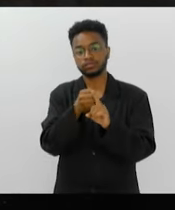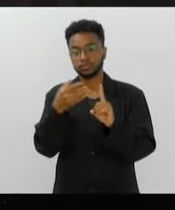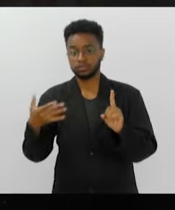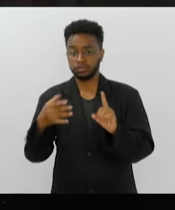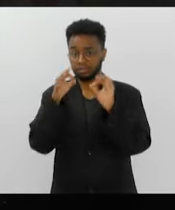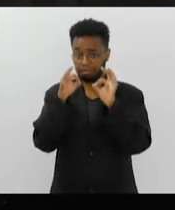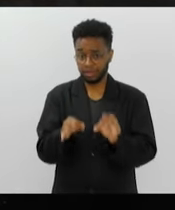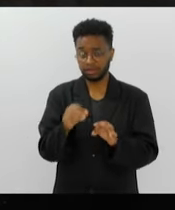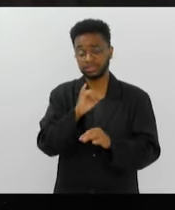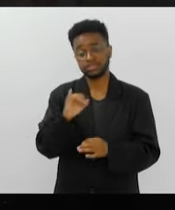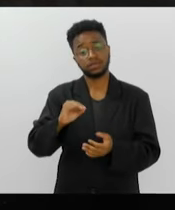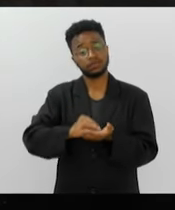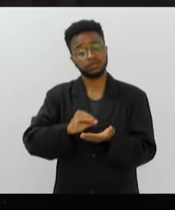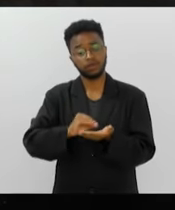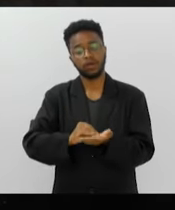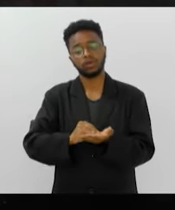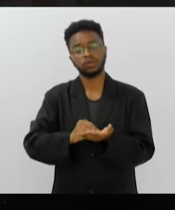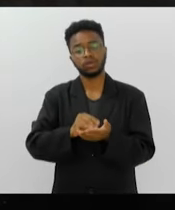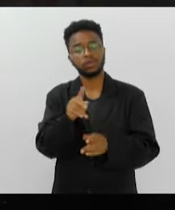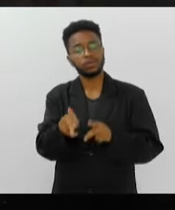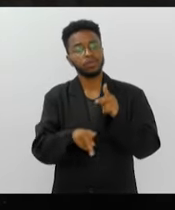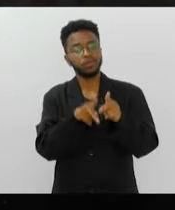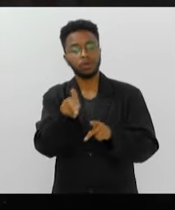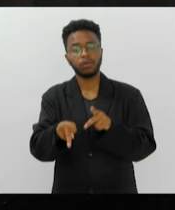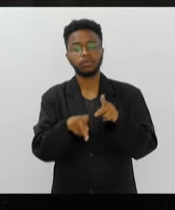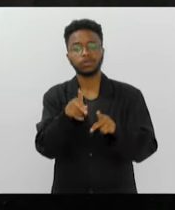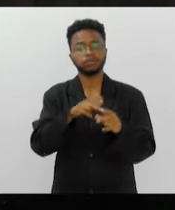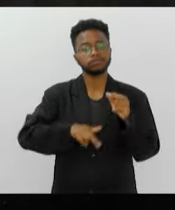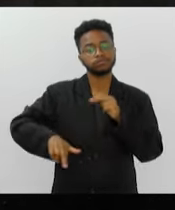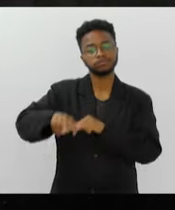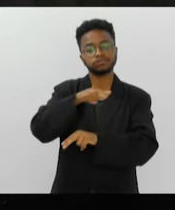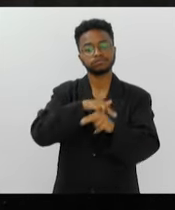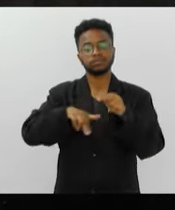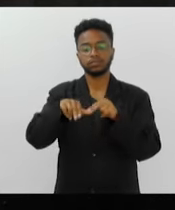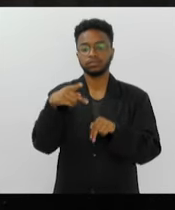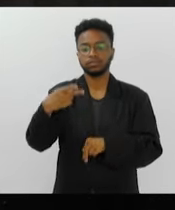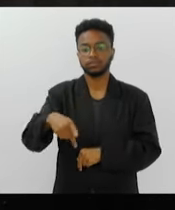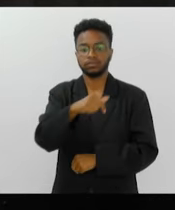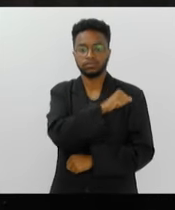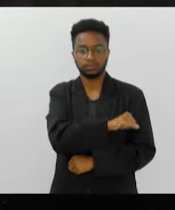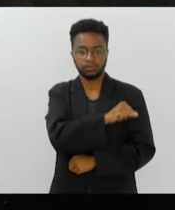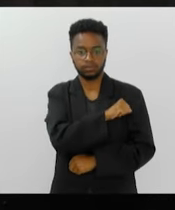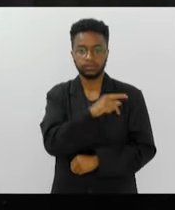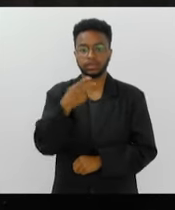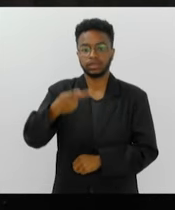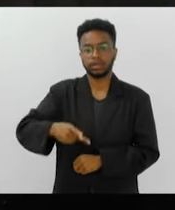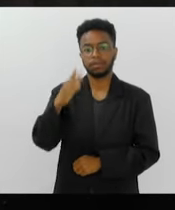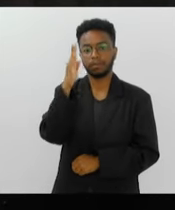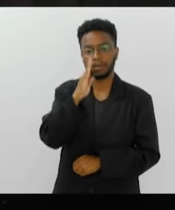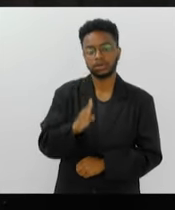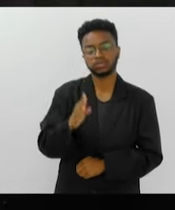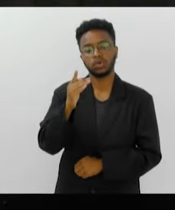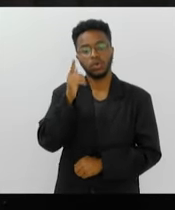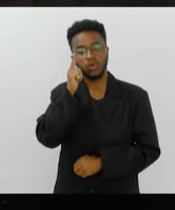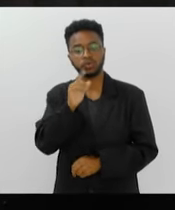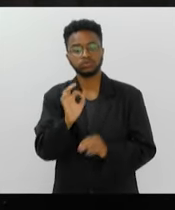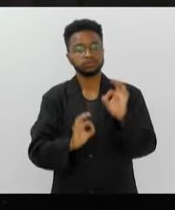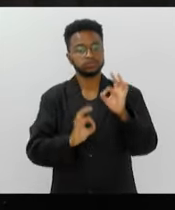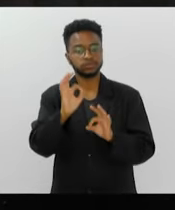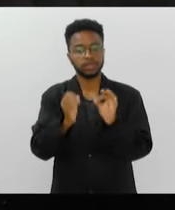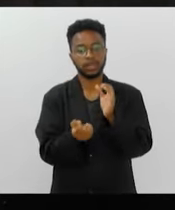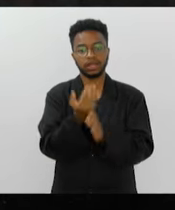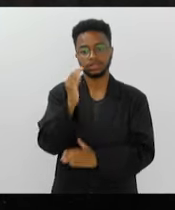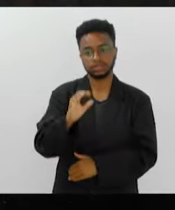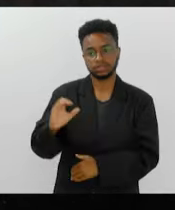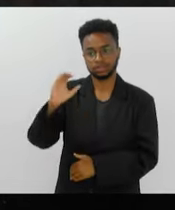ponta sem que nós tenhamos a população diversa do nosso Estado do nosso país construindo essa ciência